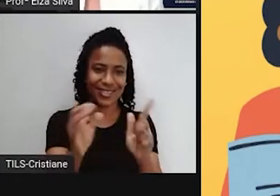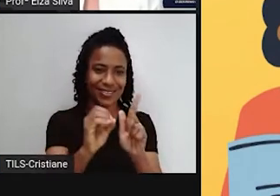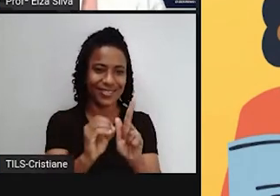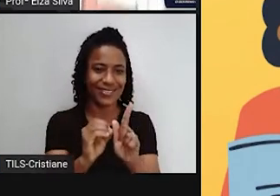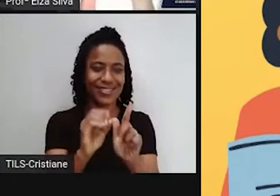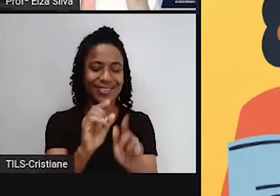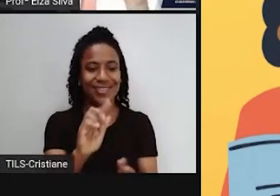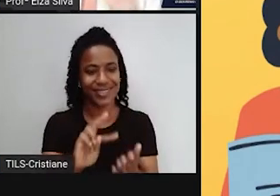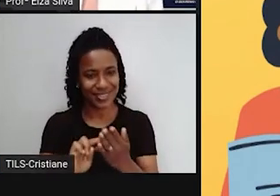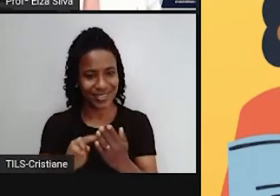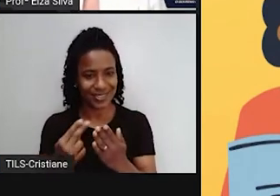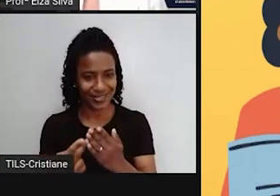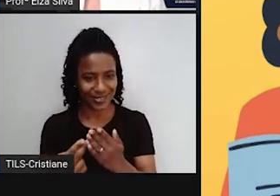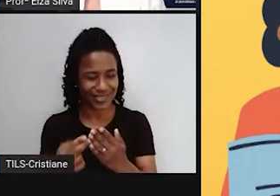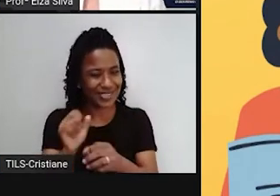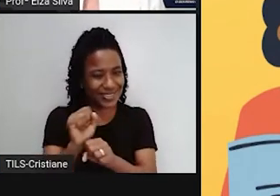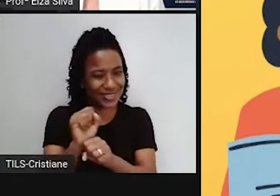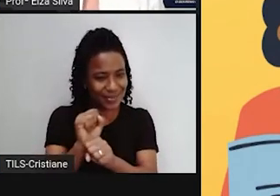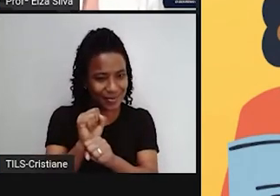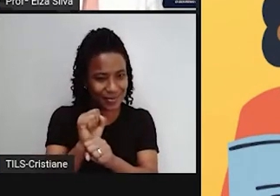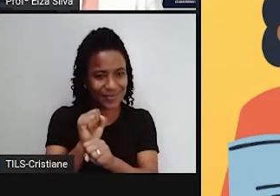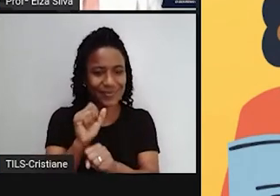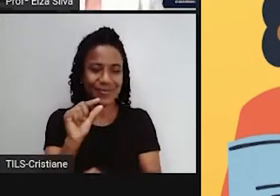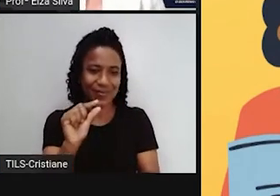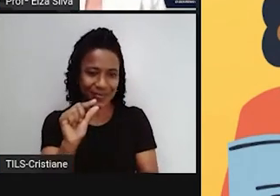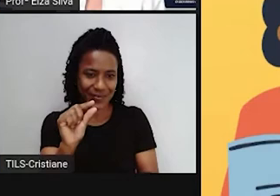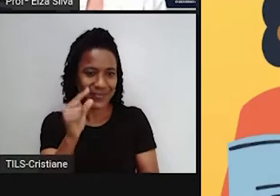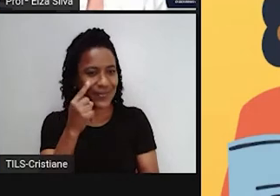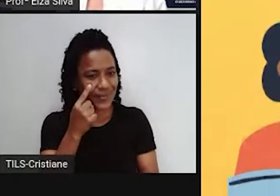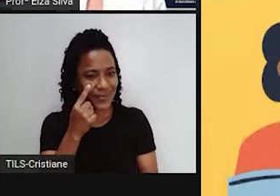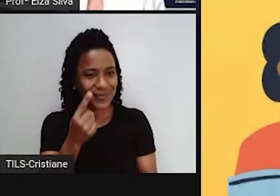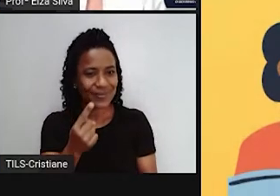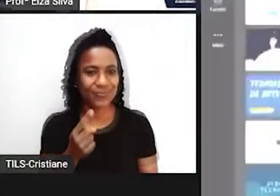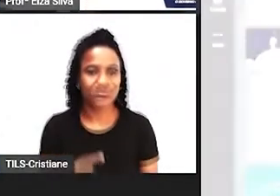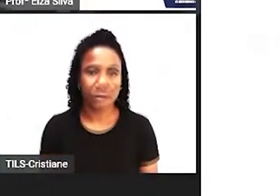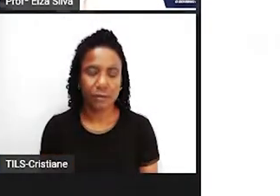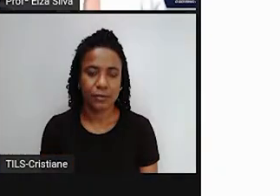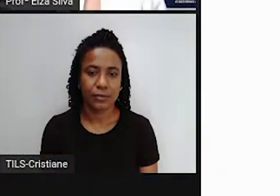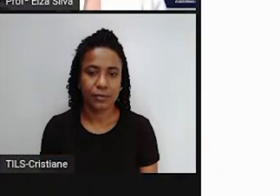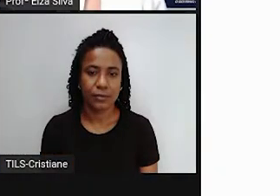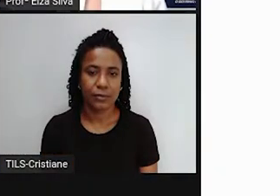Ok? Just a moment, please. Só um minutinho, por favor.